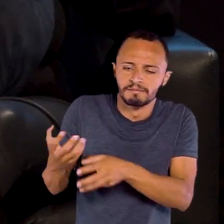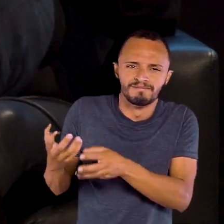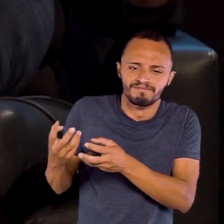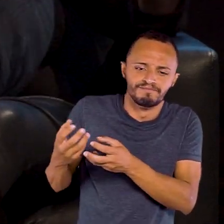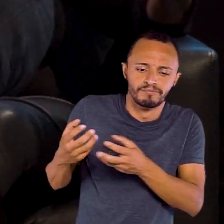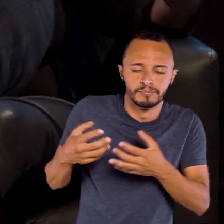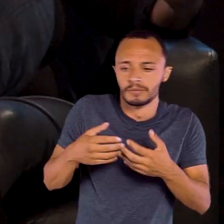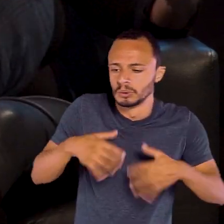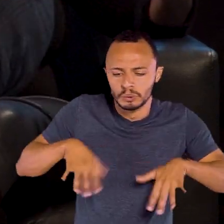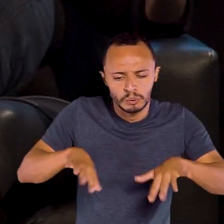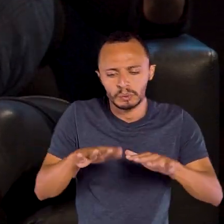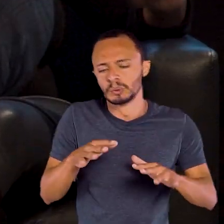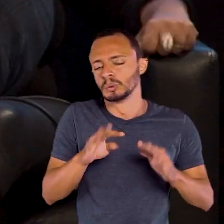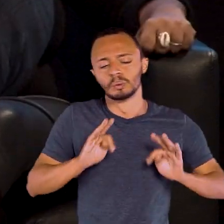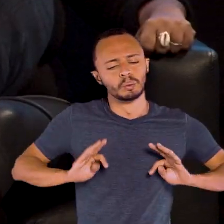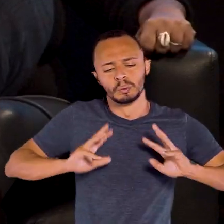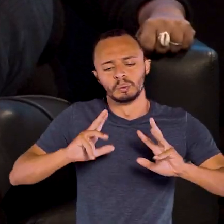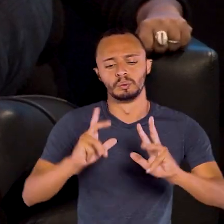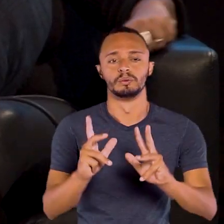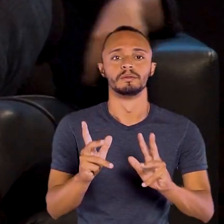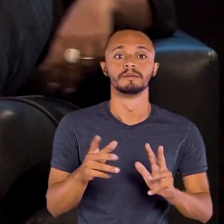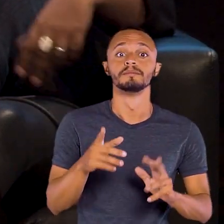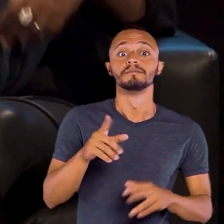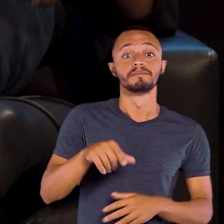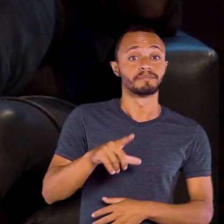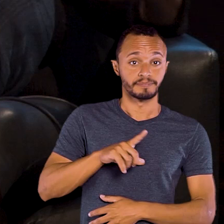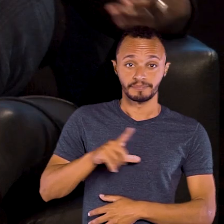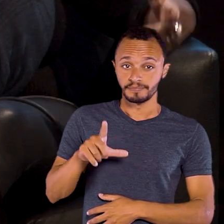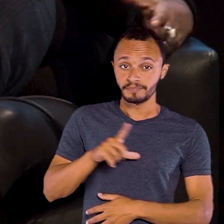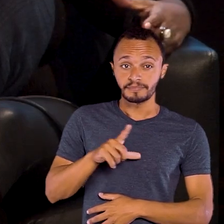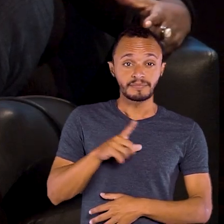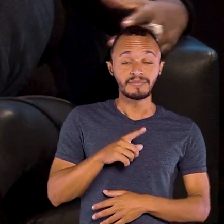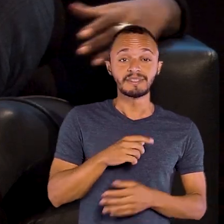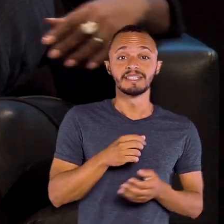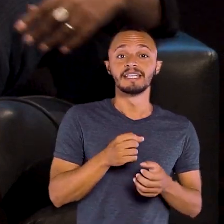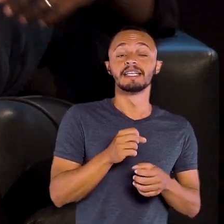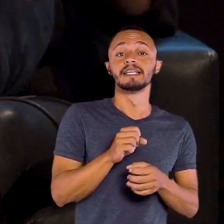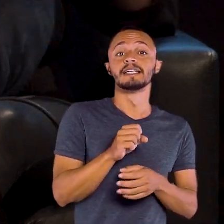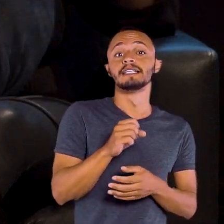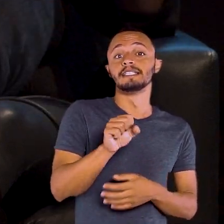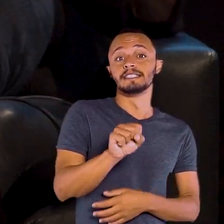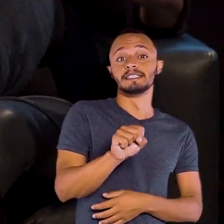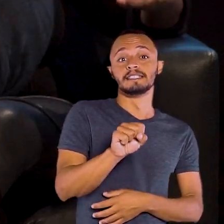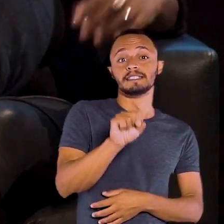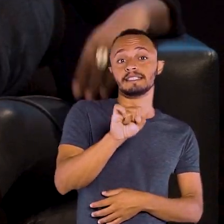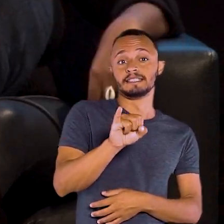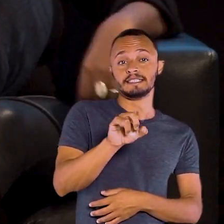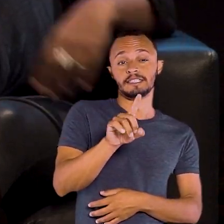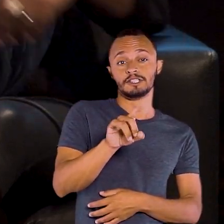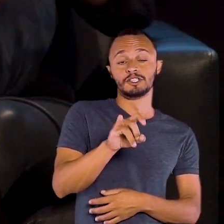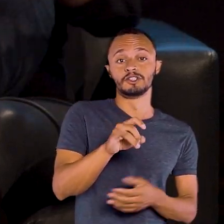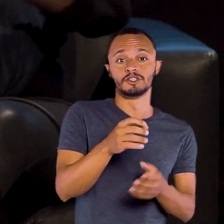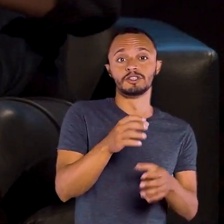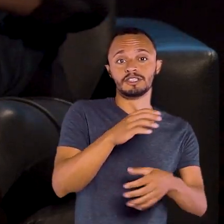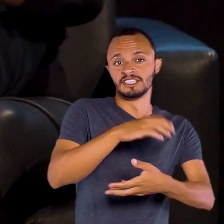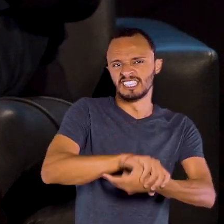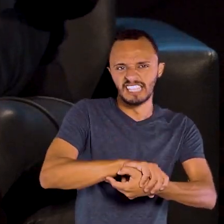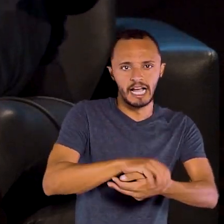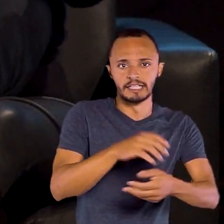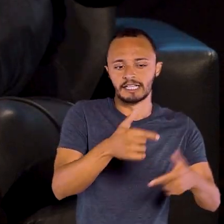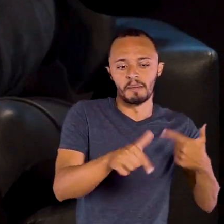sindicatos de trabalhadoras domésticas, muitos casos de trabalho análogo à escravidão,